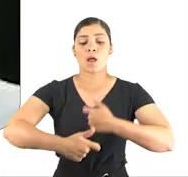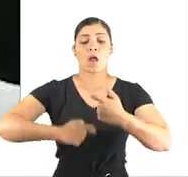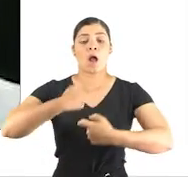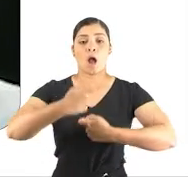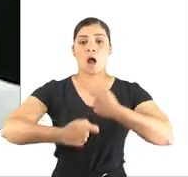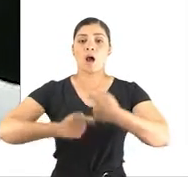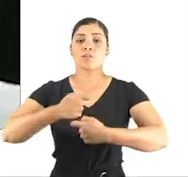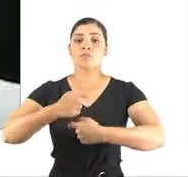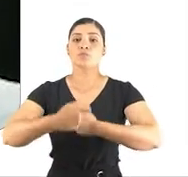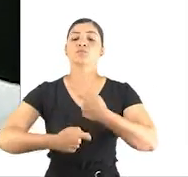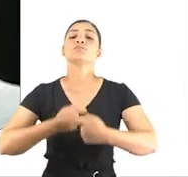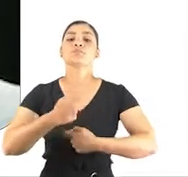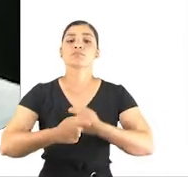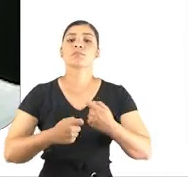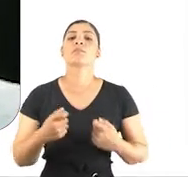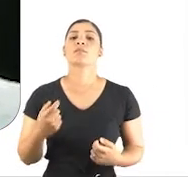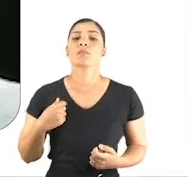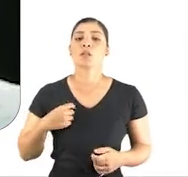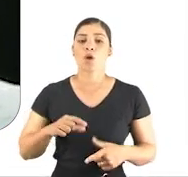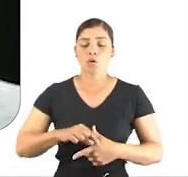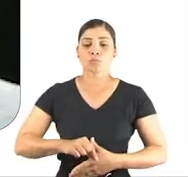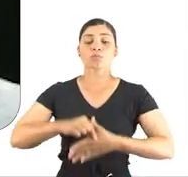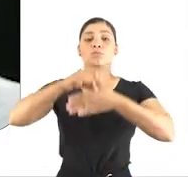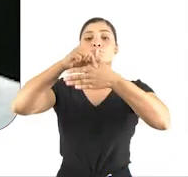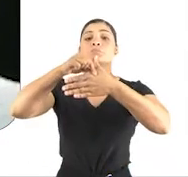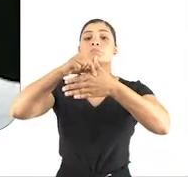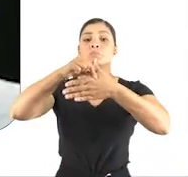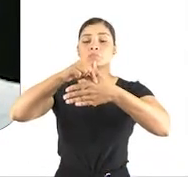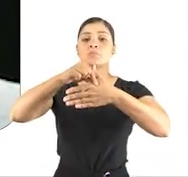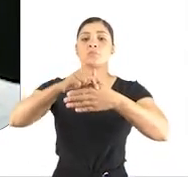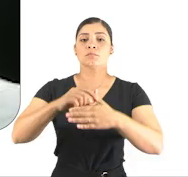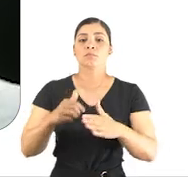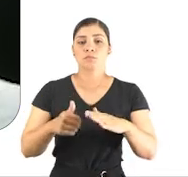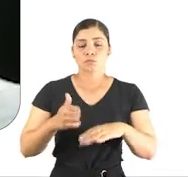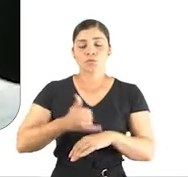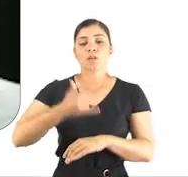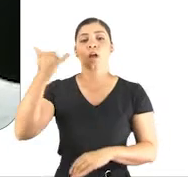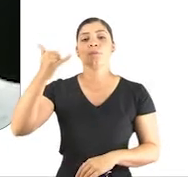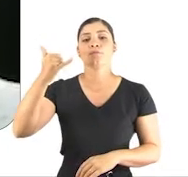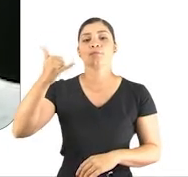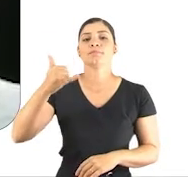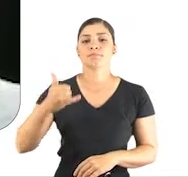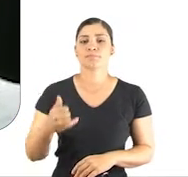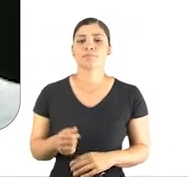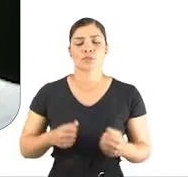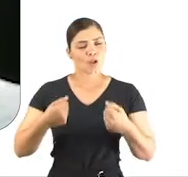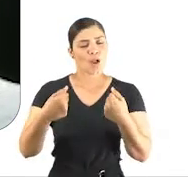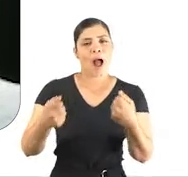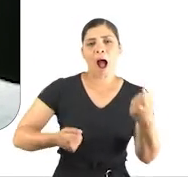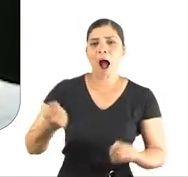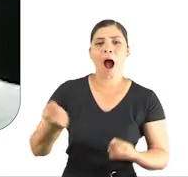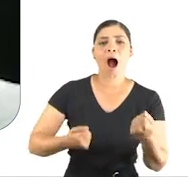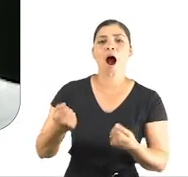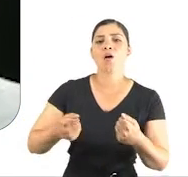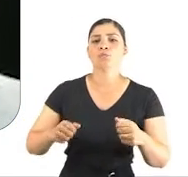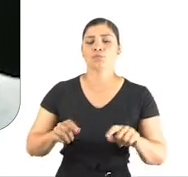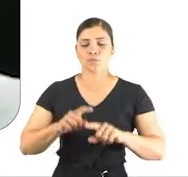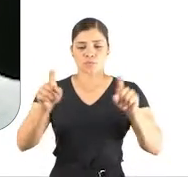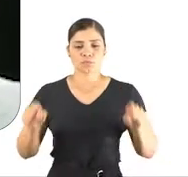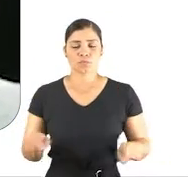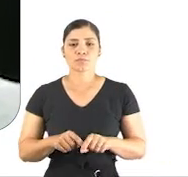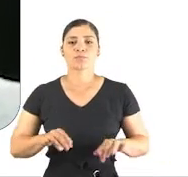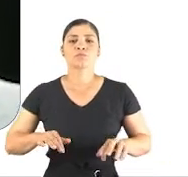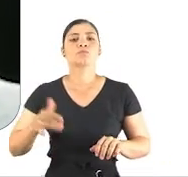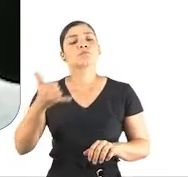tempo, mais de 15 anos, como executivo de negócio sênior, nos mais variados segmentos, automobilístico, telecomunicações